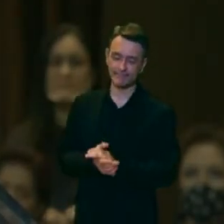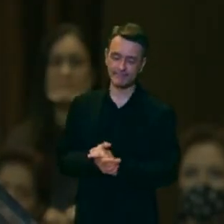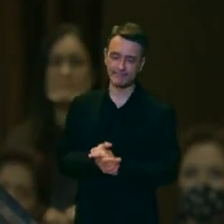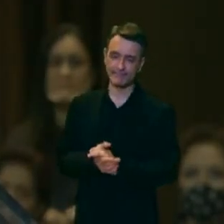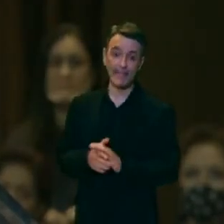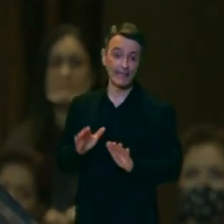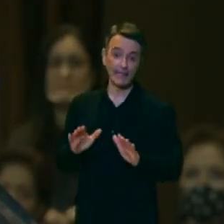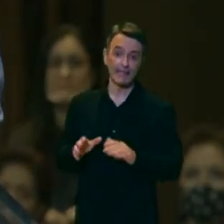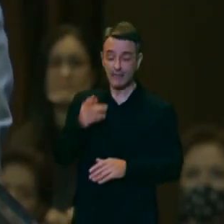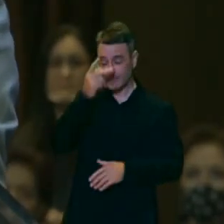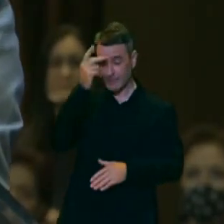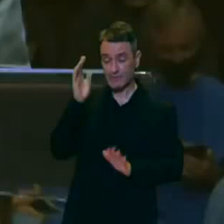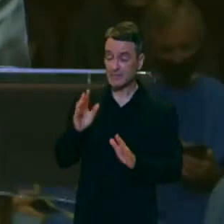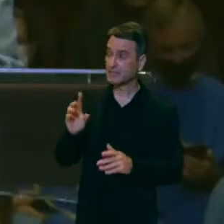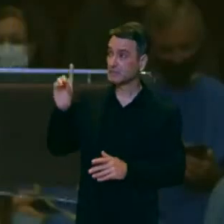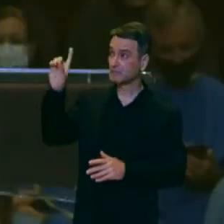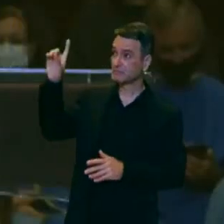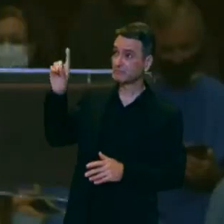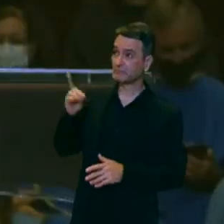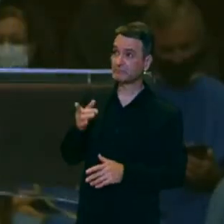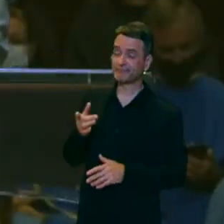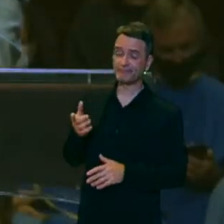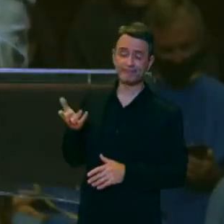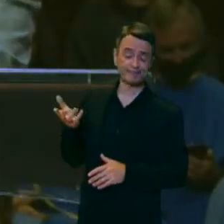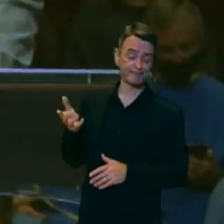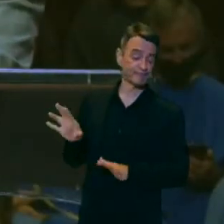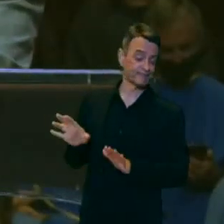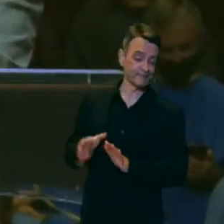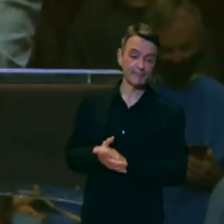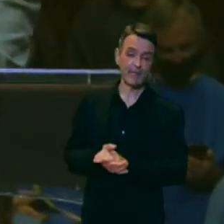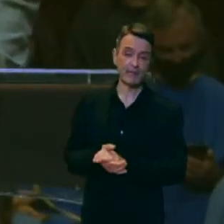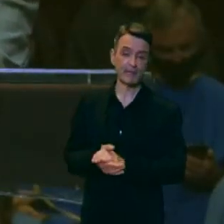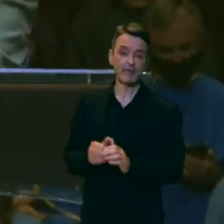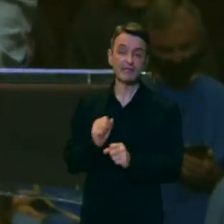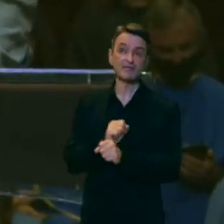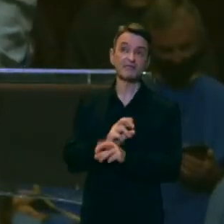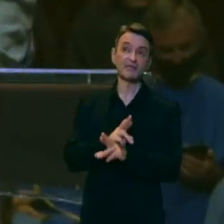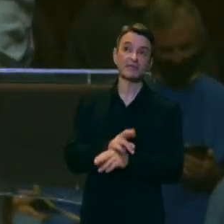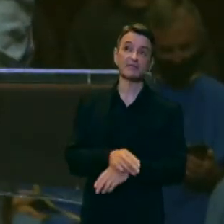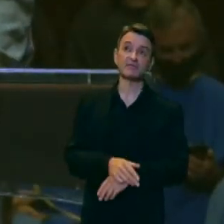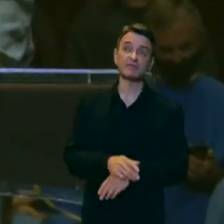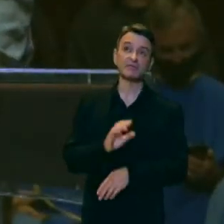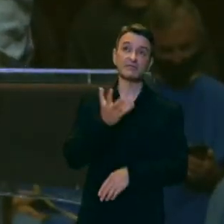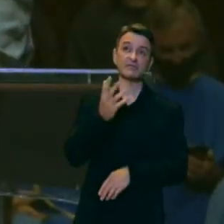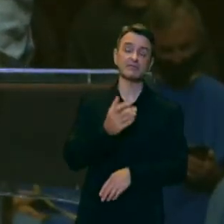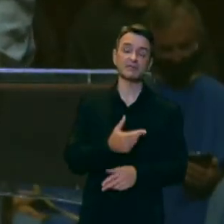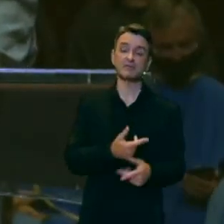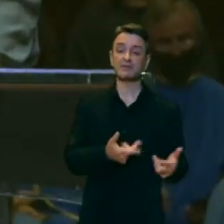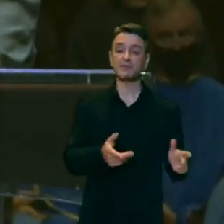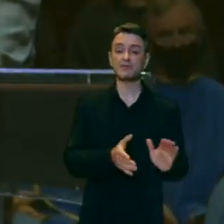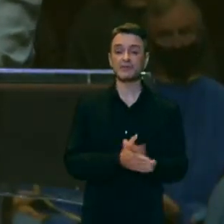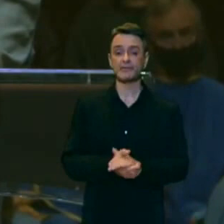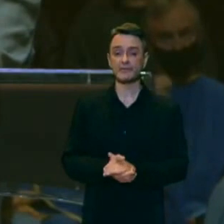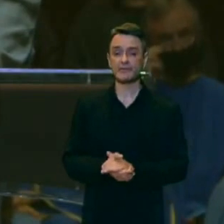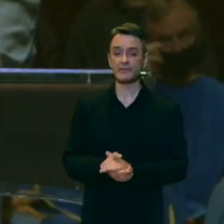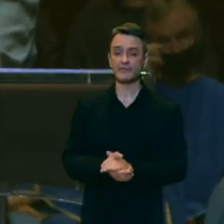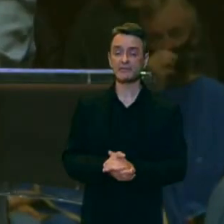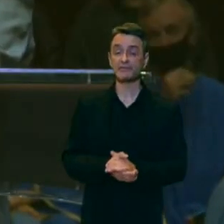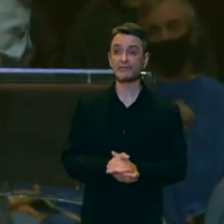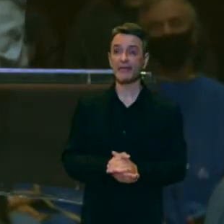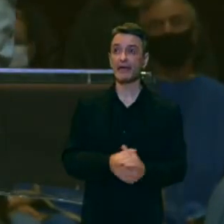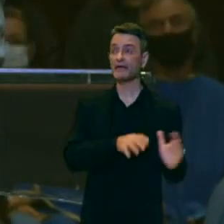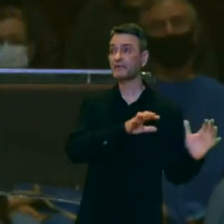voz de Deus porque está esperando alguma coisa acontecer, está ouvindo